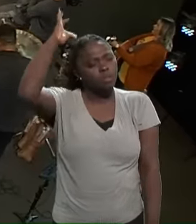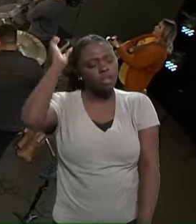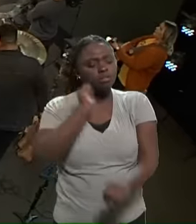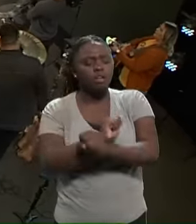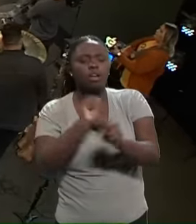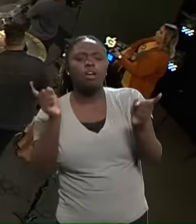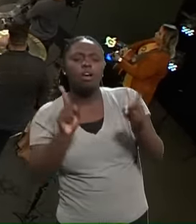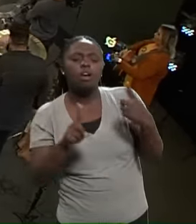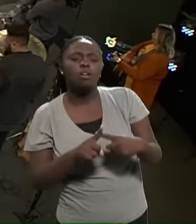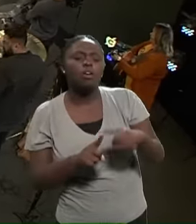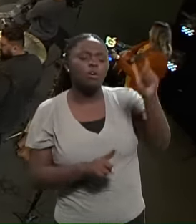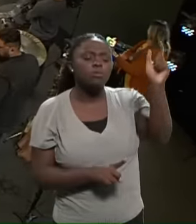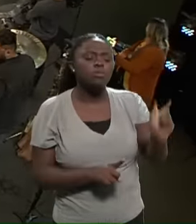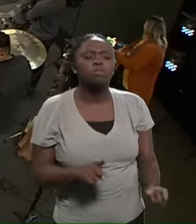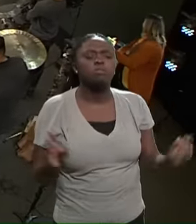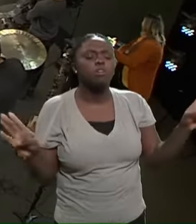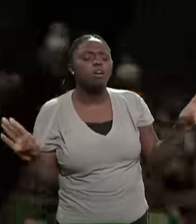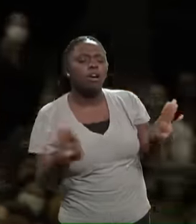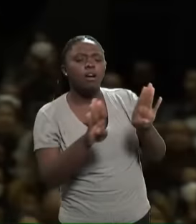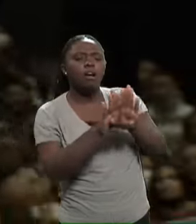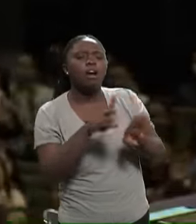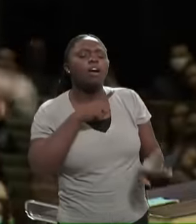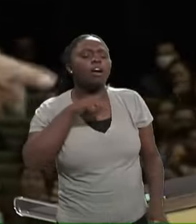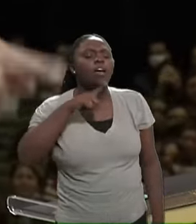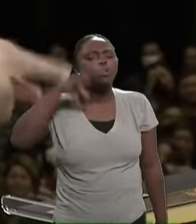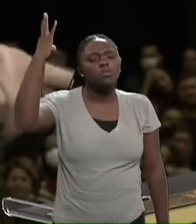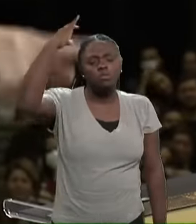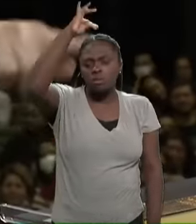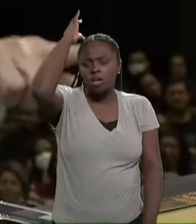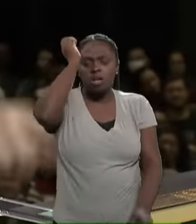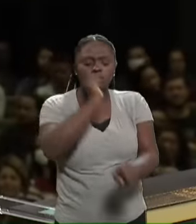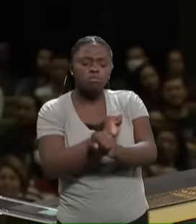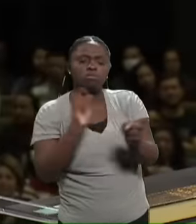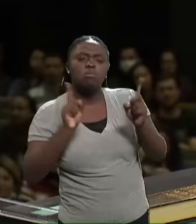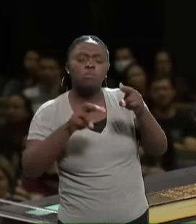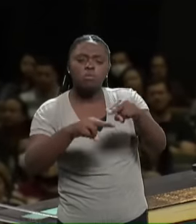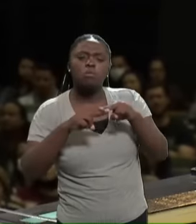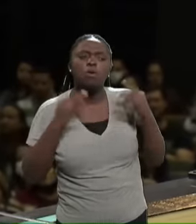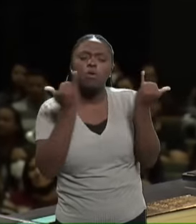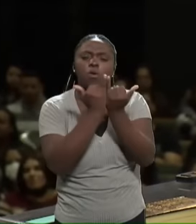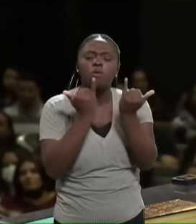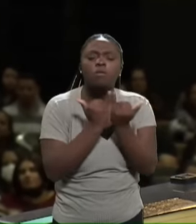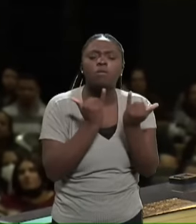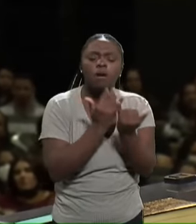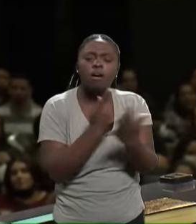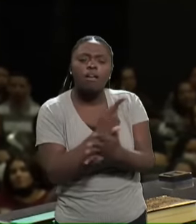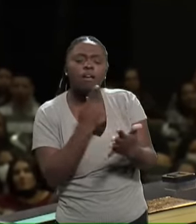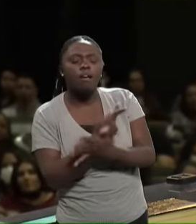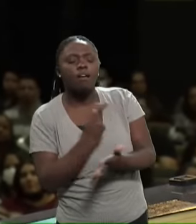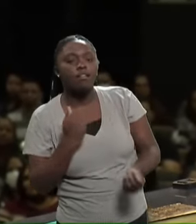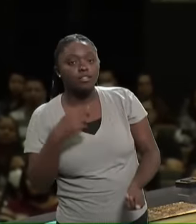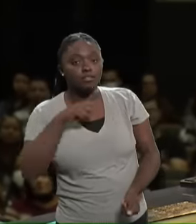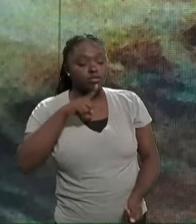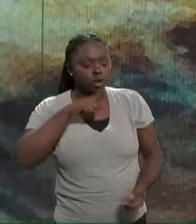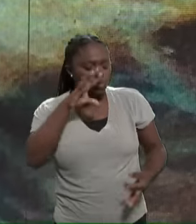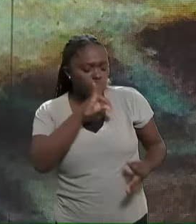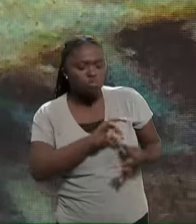alguém fechou a porta. Quem tem espírito não para por uma fofoca mal intencionada. Quem tem espírito